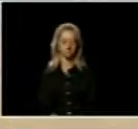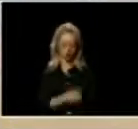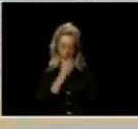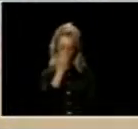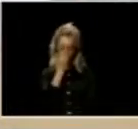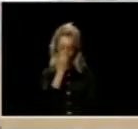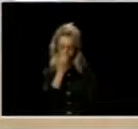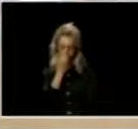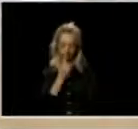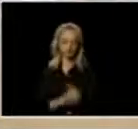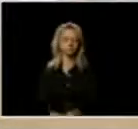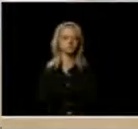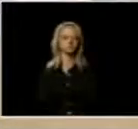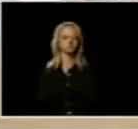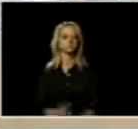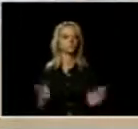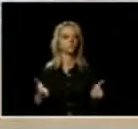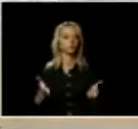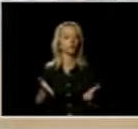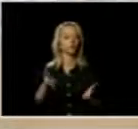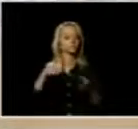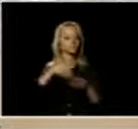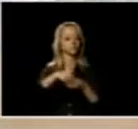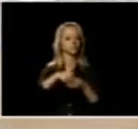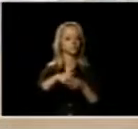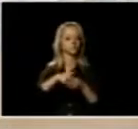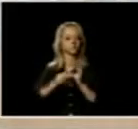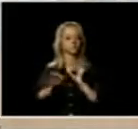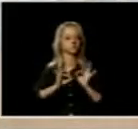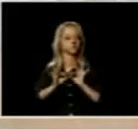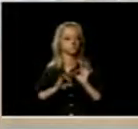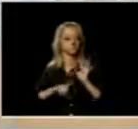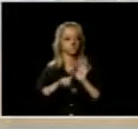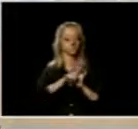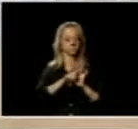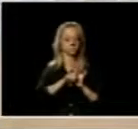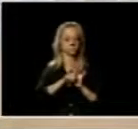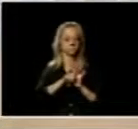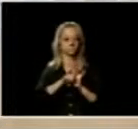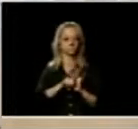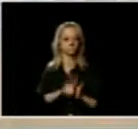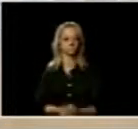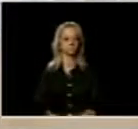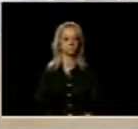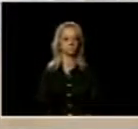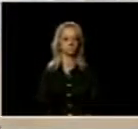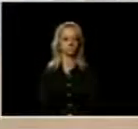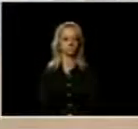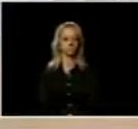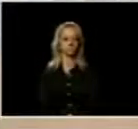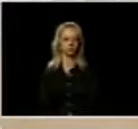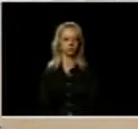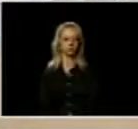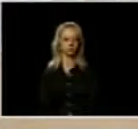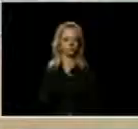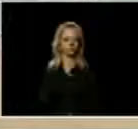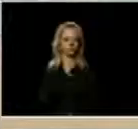Passamos ao processo de votação. Projeto de lei... Segunda discussão, vereador, então apenas primeiro e isso, último.